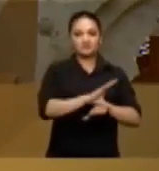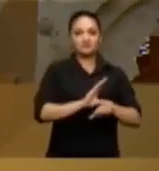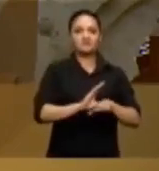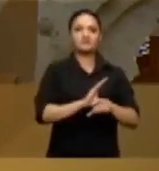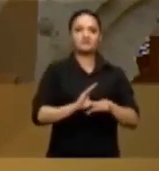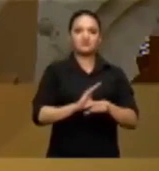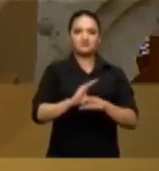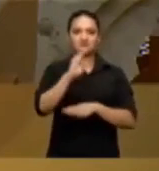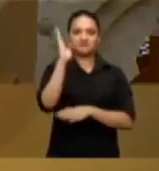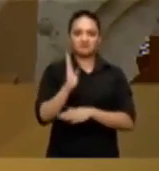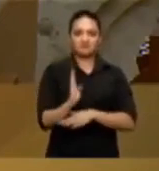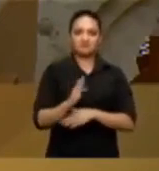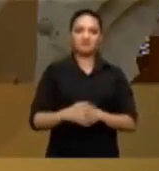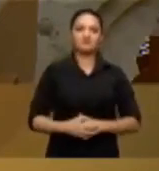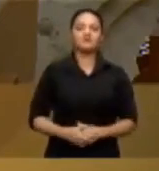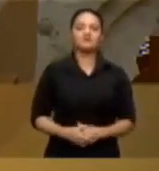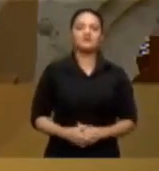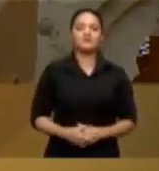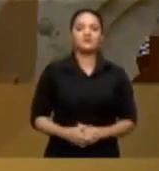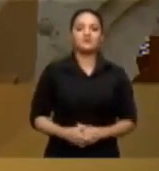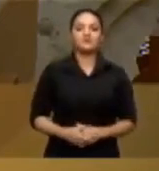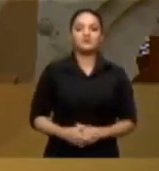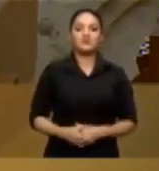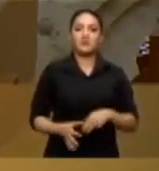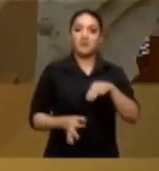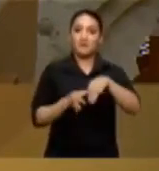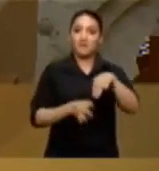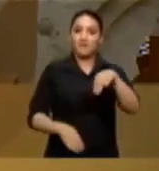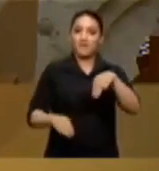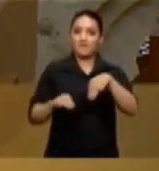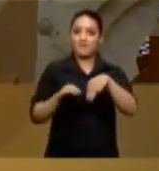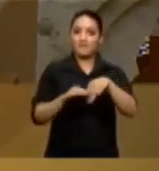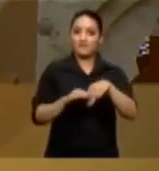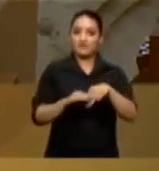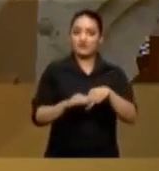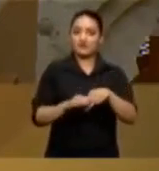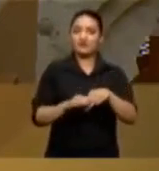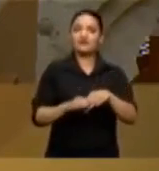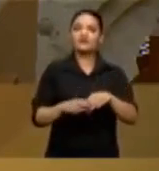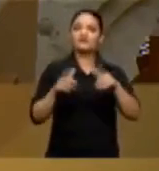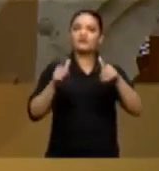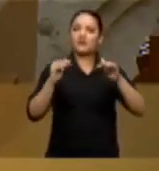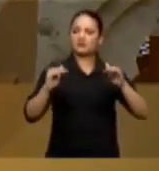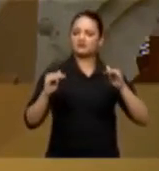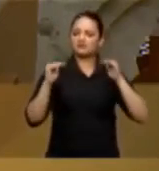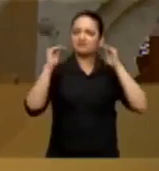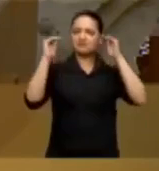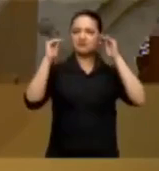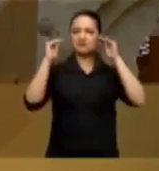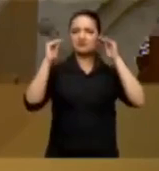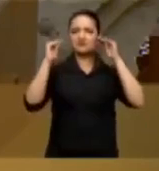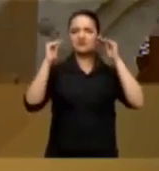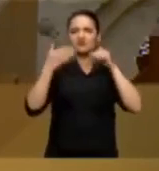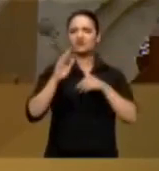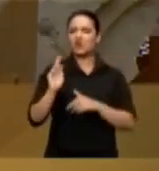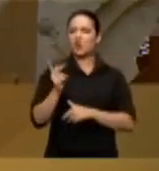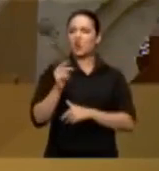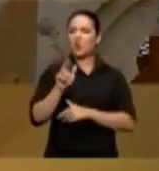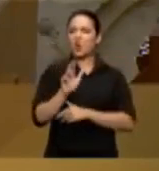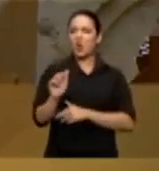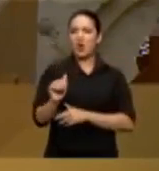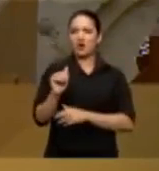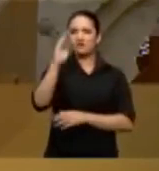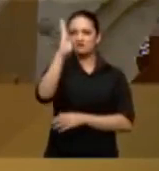cidadã. Vossa Excelência ocupa um lugar de honra na história do Supremo Tribunal Federal e do país.